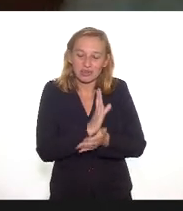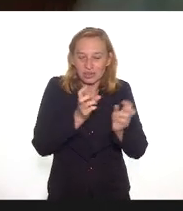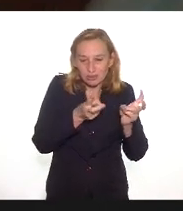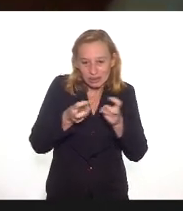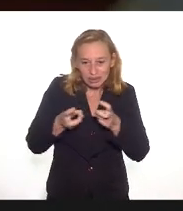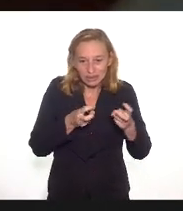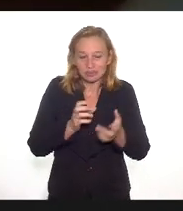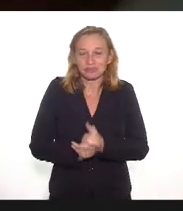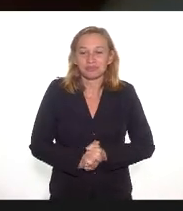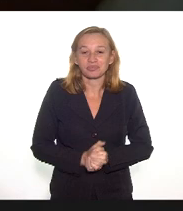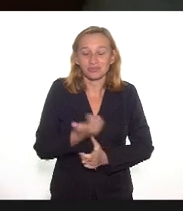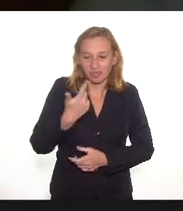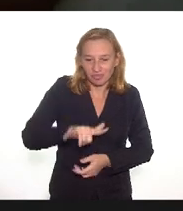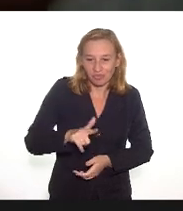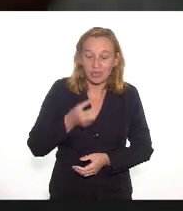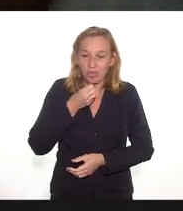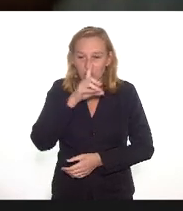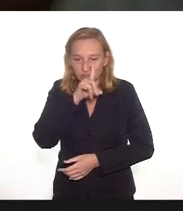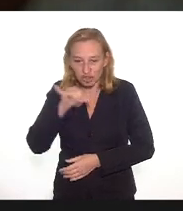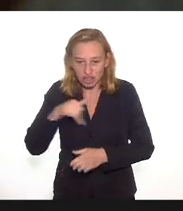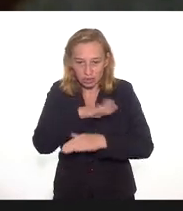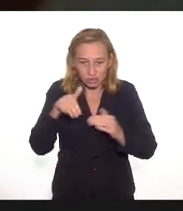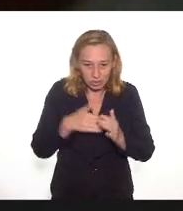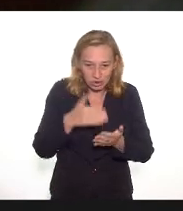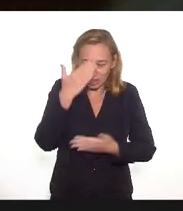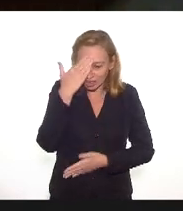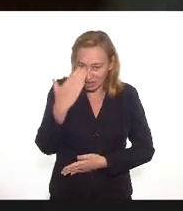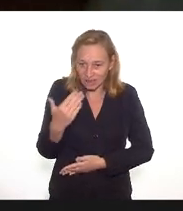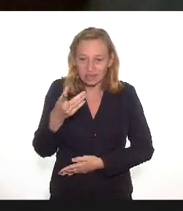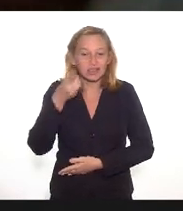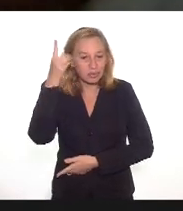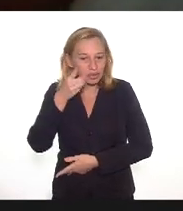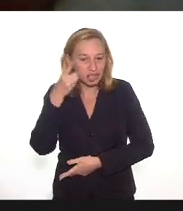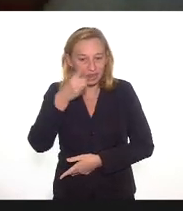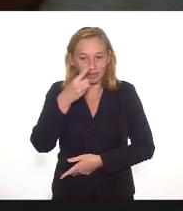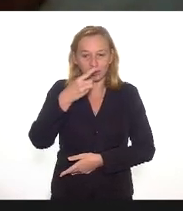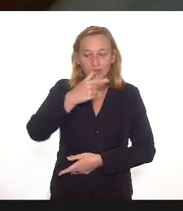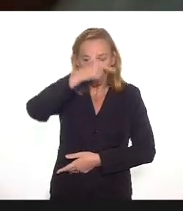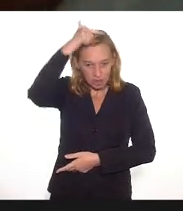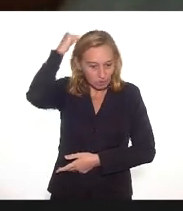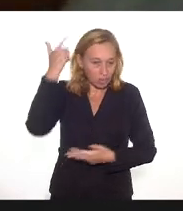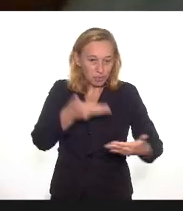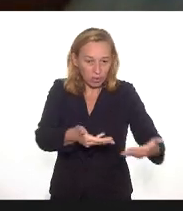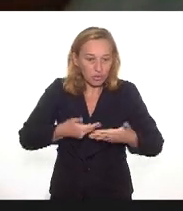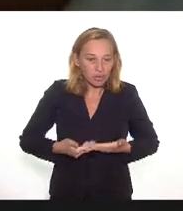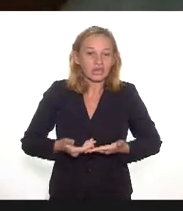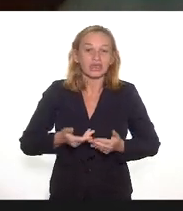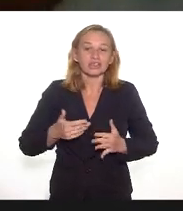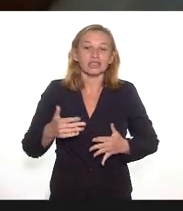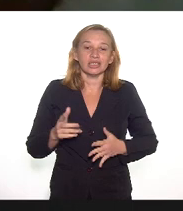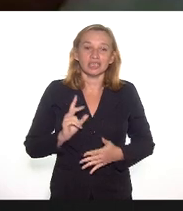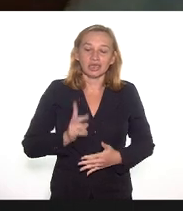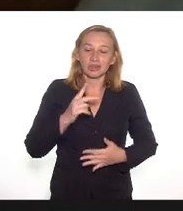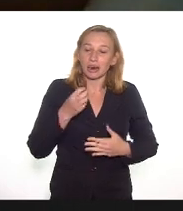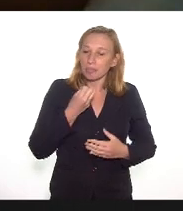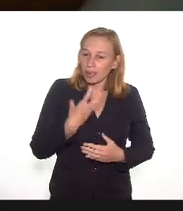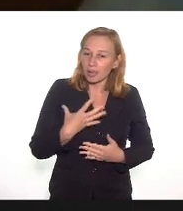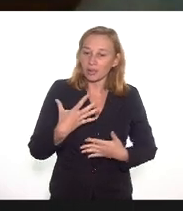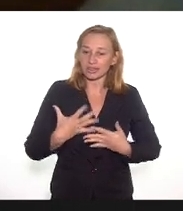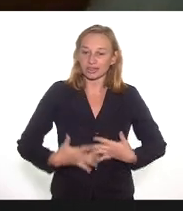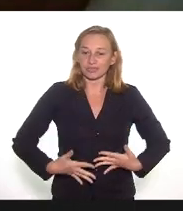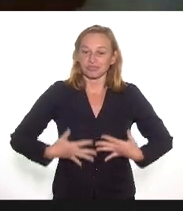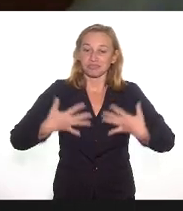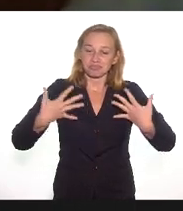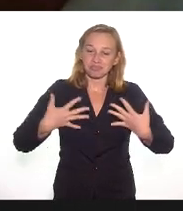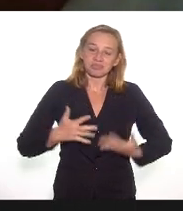né? De novo, bom dia a todos. Agradeço ao Luiz Paulo pelo convite. É sempre muito bom, para mim, muito.